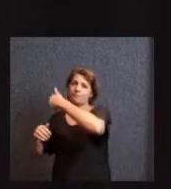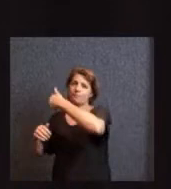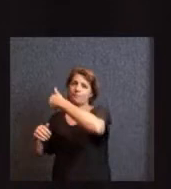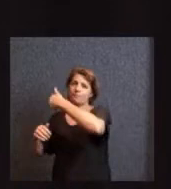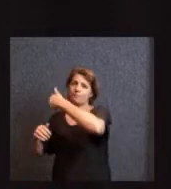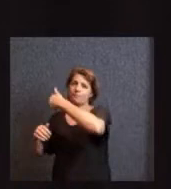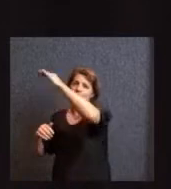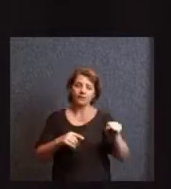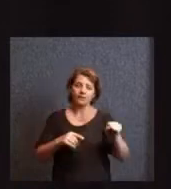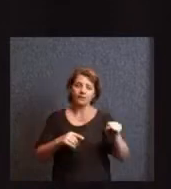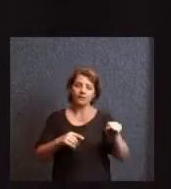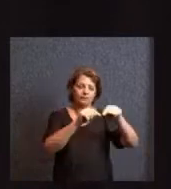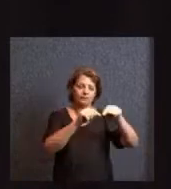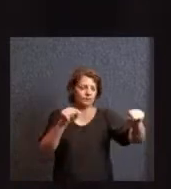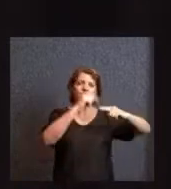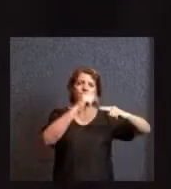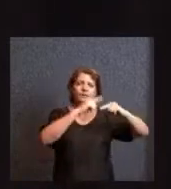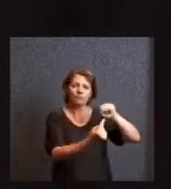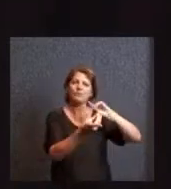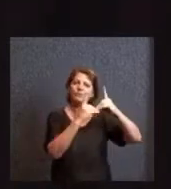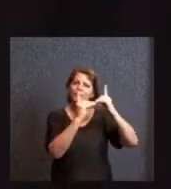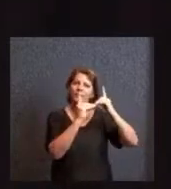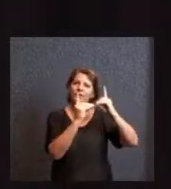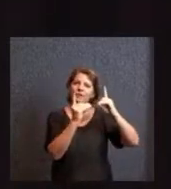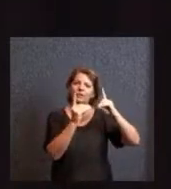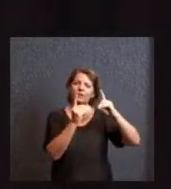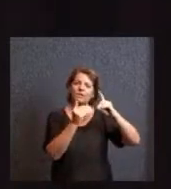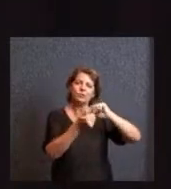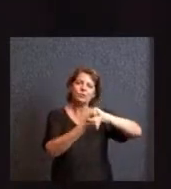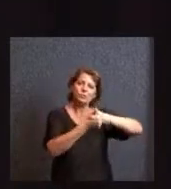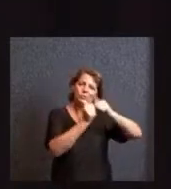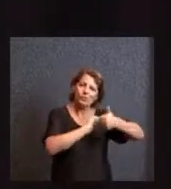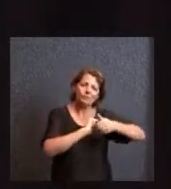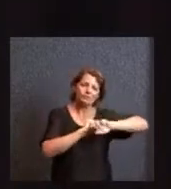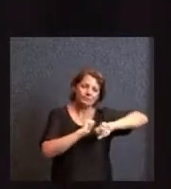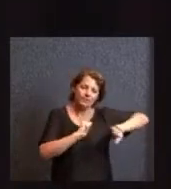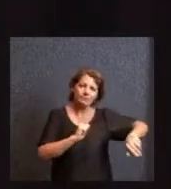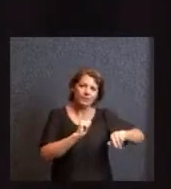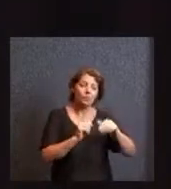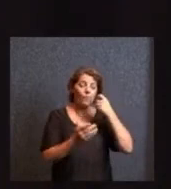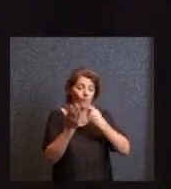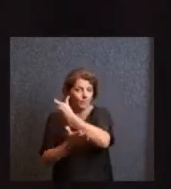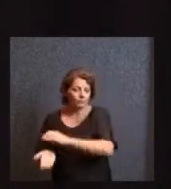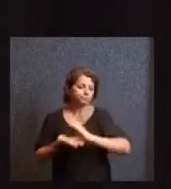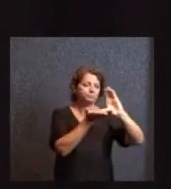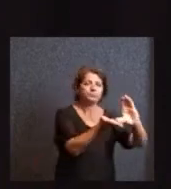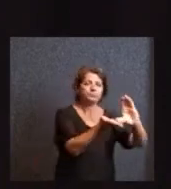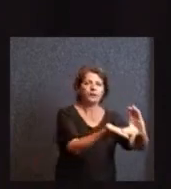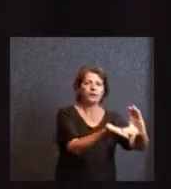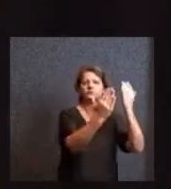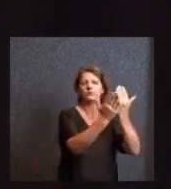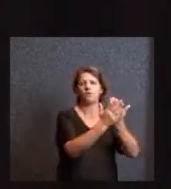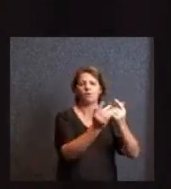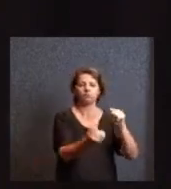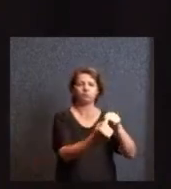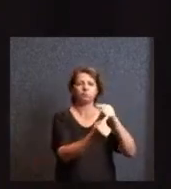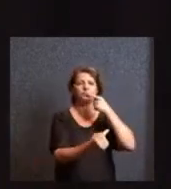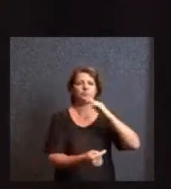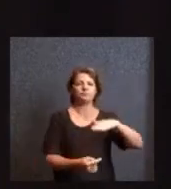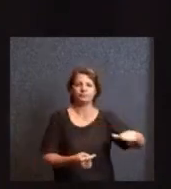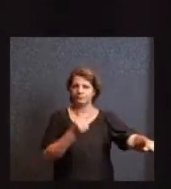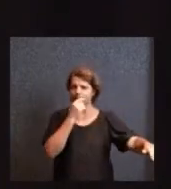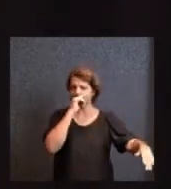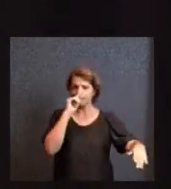lúdicos de brincadeira, mais que jogos, mas que foram comprados também dentro dos itens de materiais esportivos. E